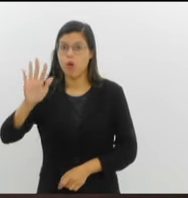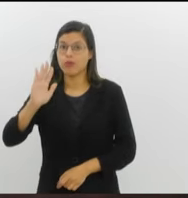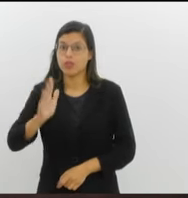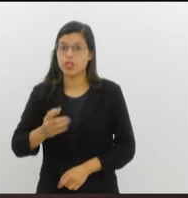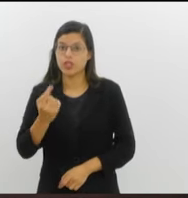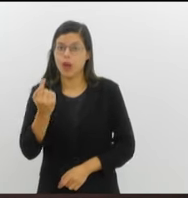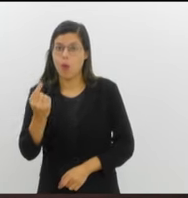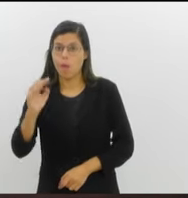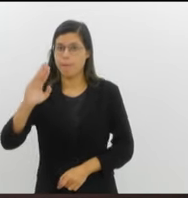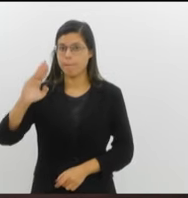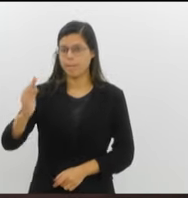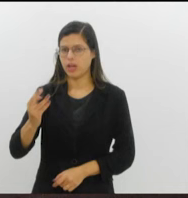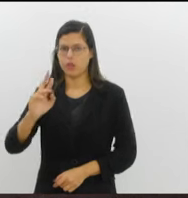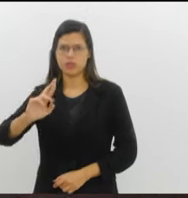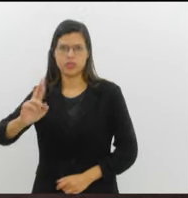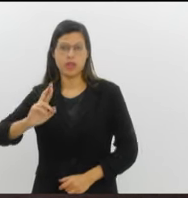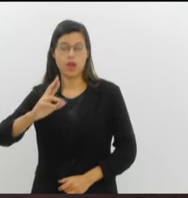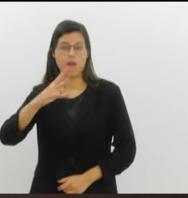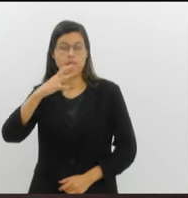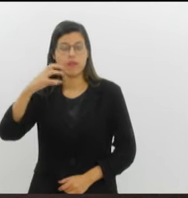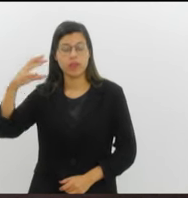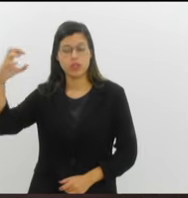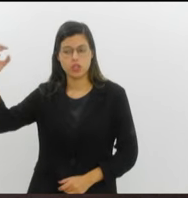de R$1 bilhão em viagem.